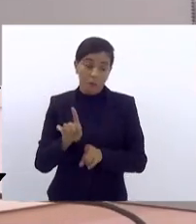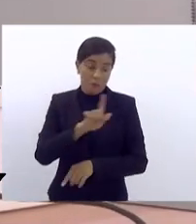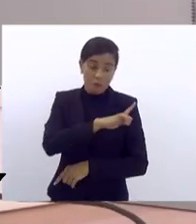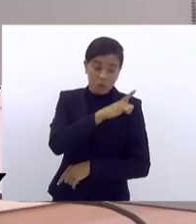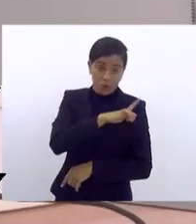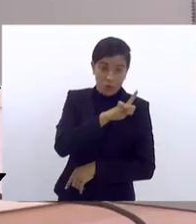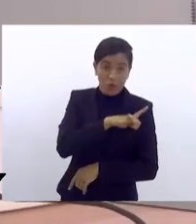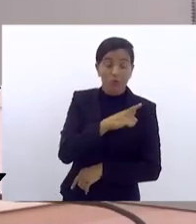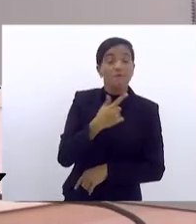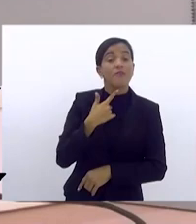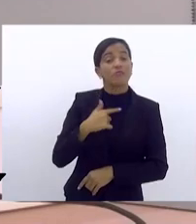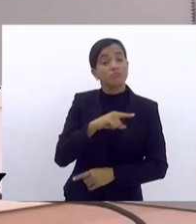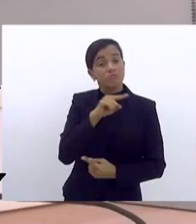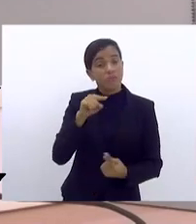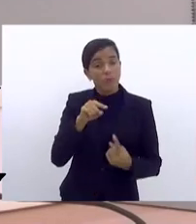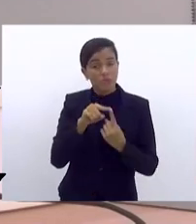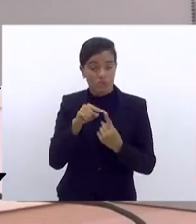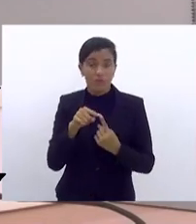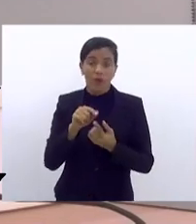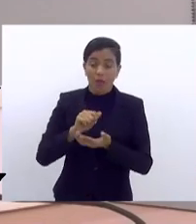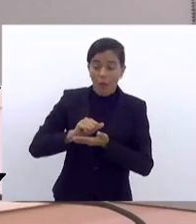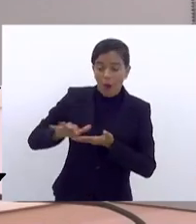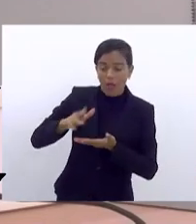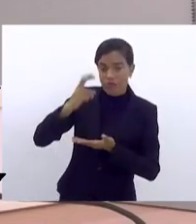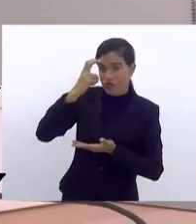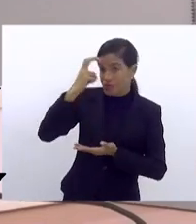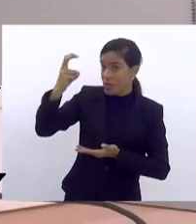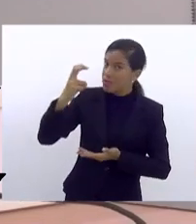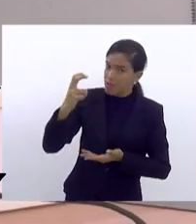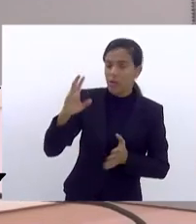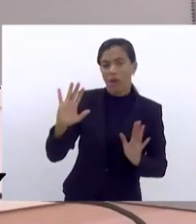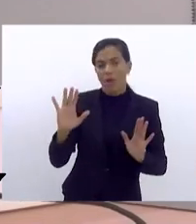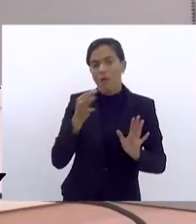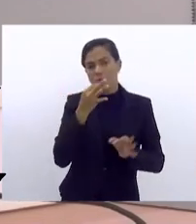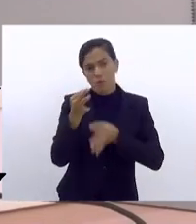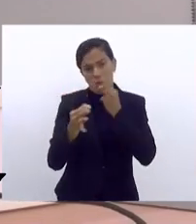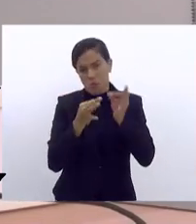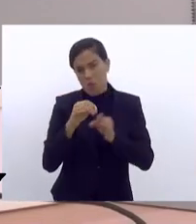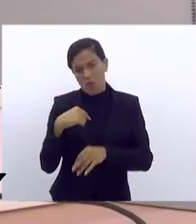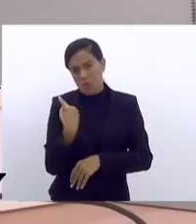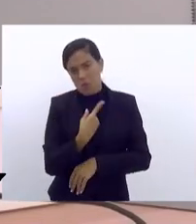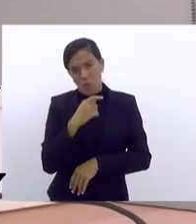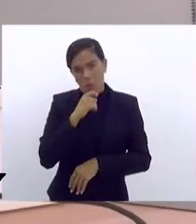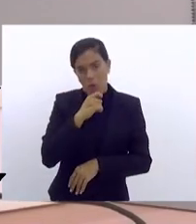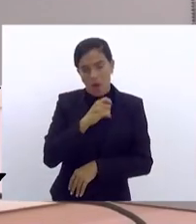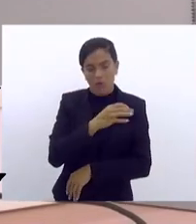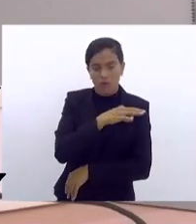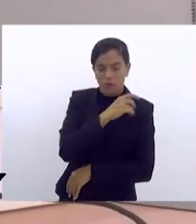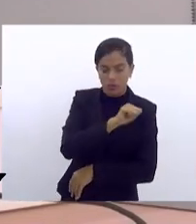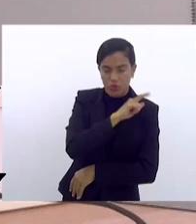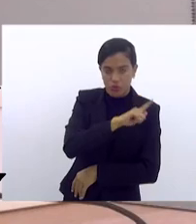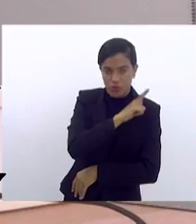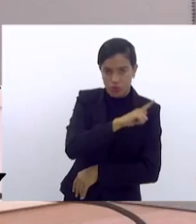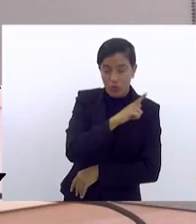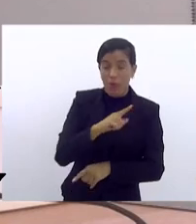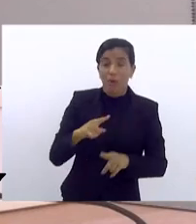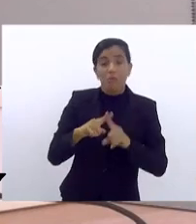também for fazer o gasto a gente entende que é um gasto inteligente e lógico que uma sugestão nós não somos os gestores mas que eles sejam feitos